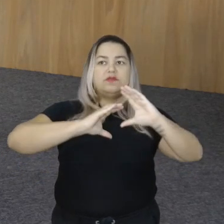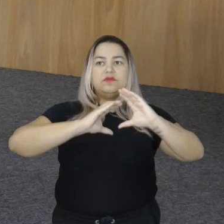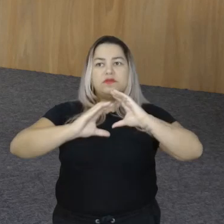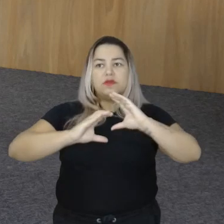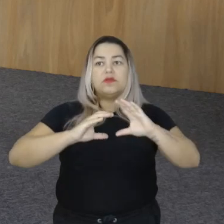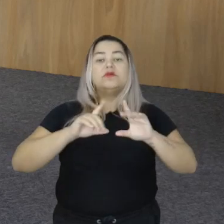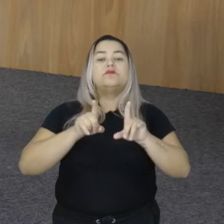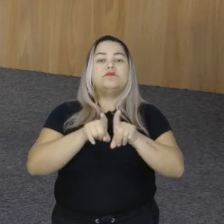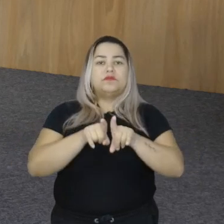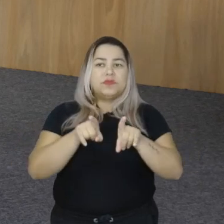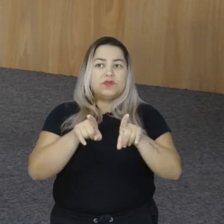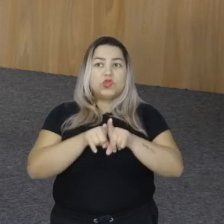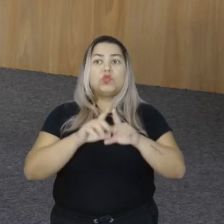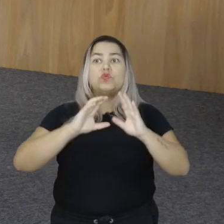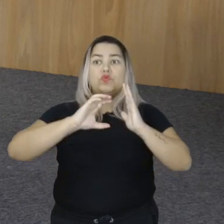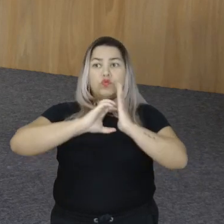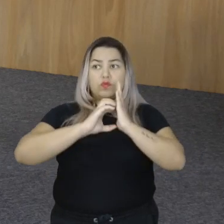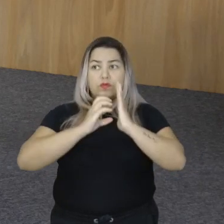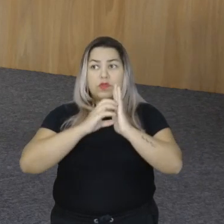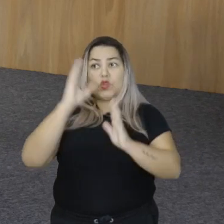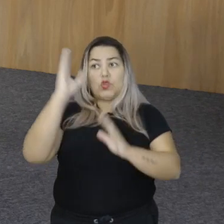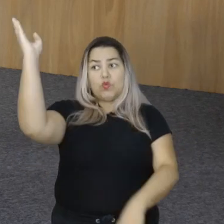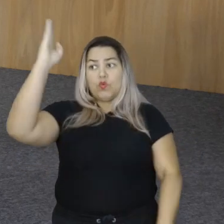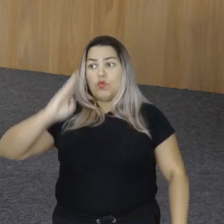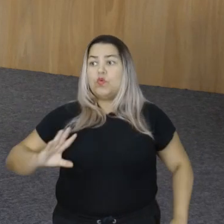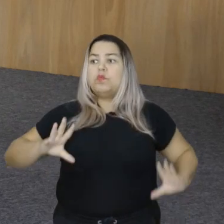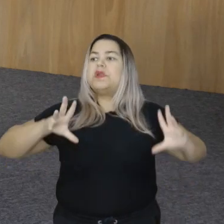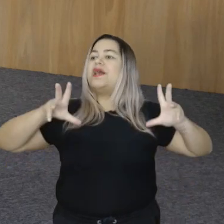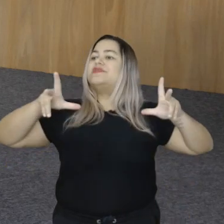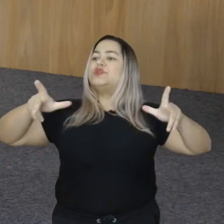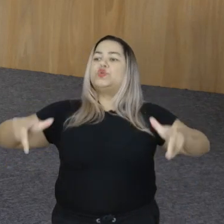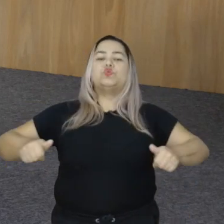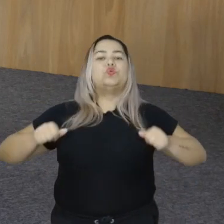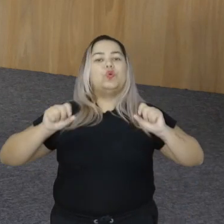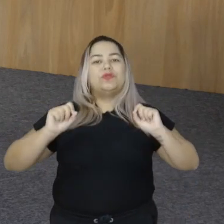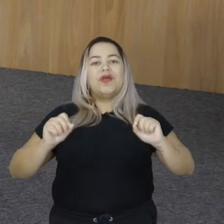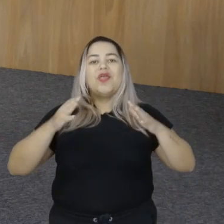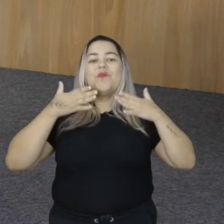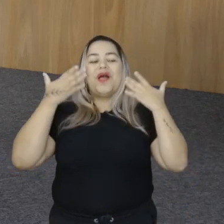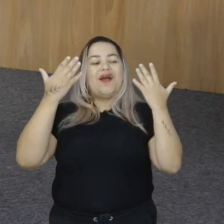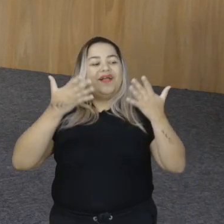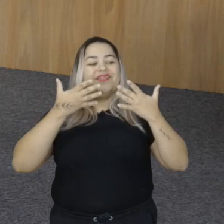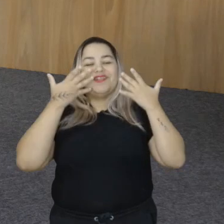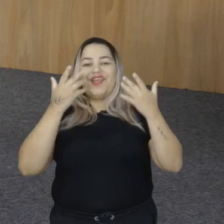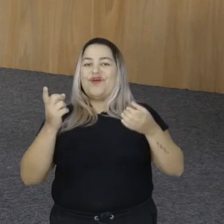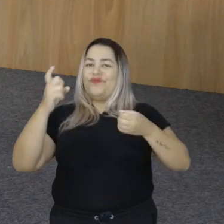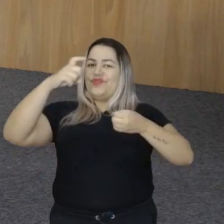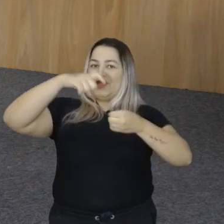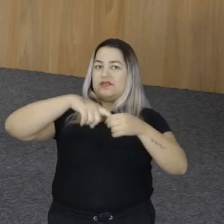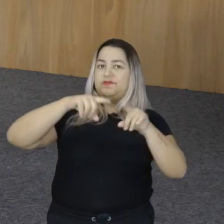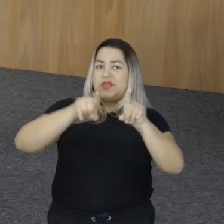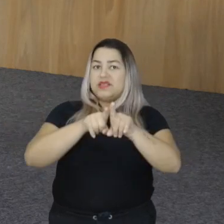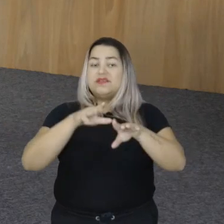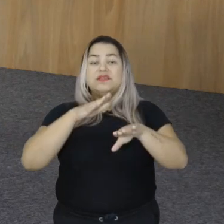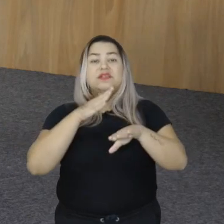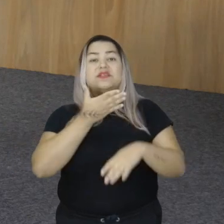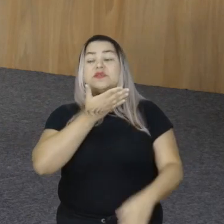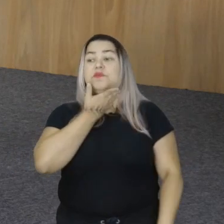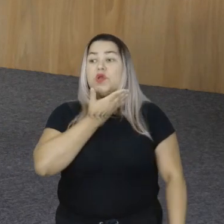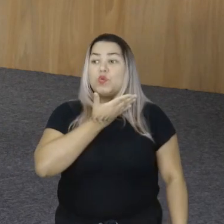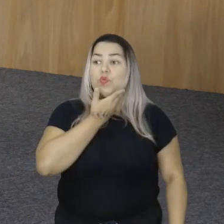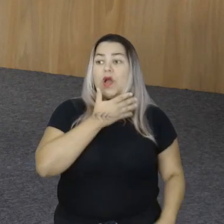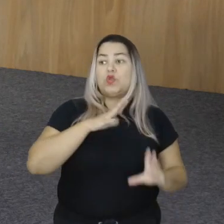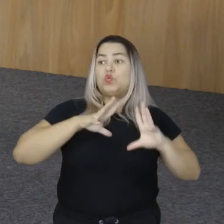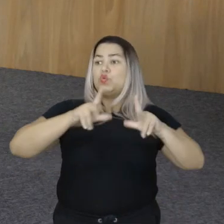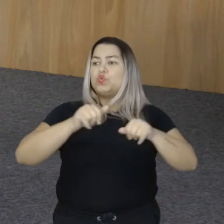nossa comunicação do partido tem com o Brasil inteiro. É uma alegria para mim voltar a participar desse bate-papo contigo e